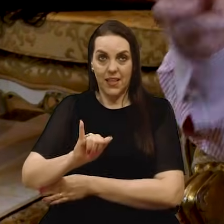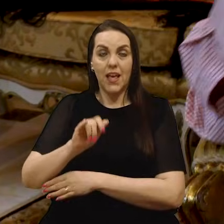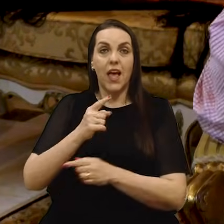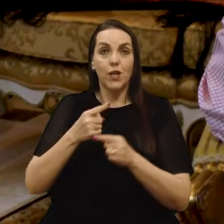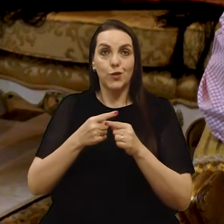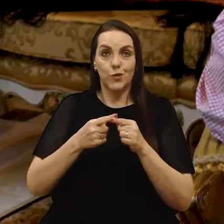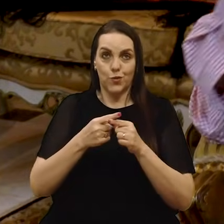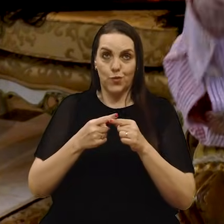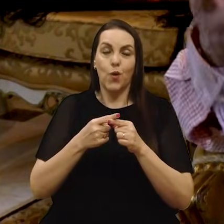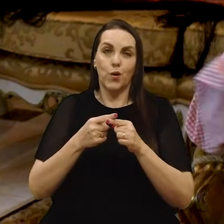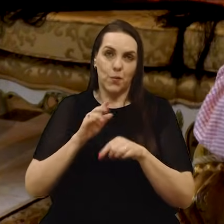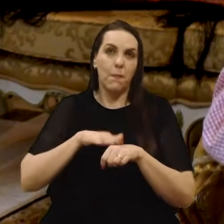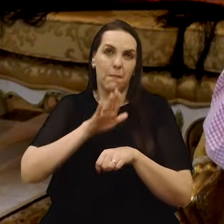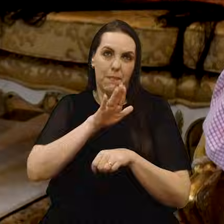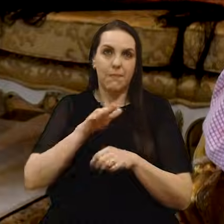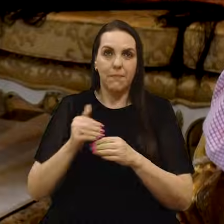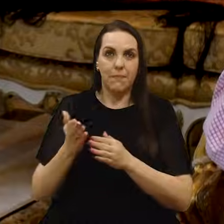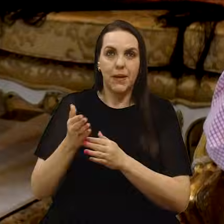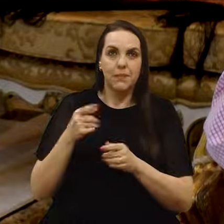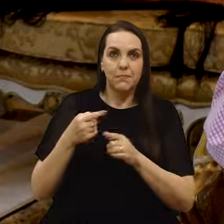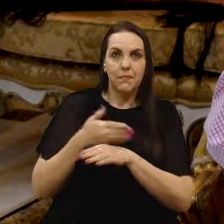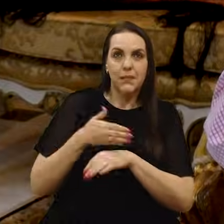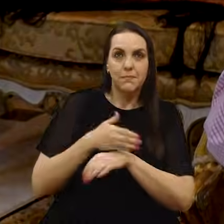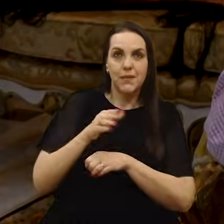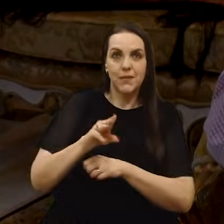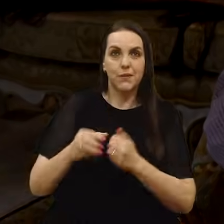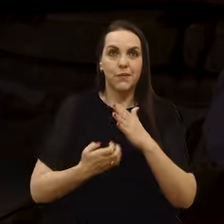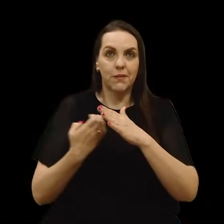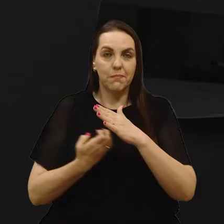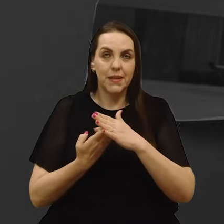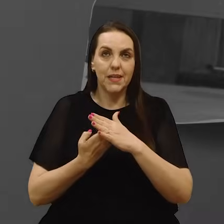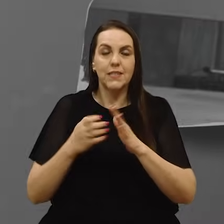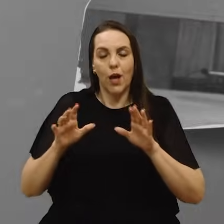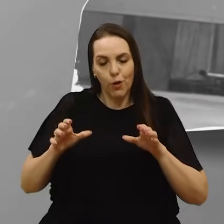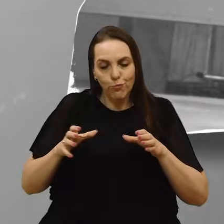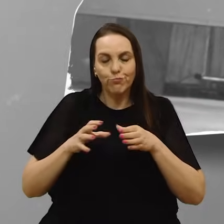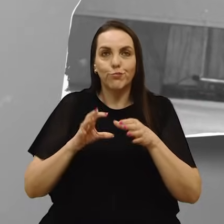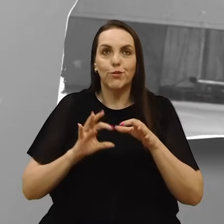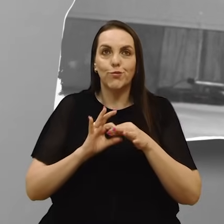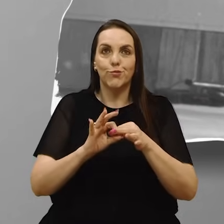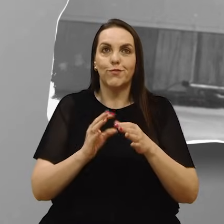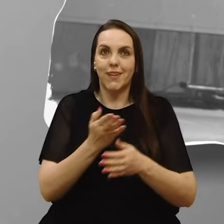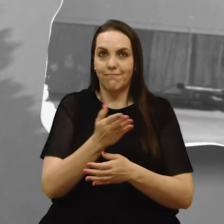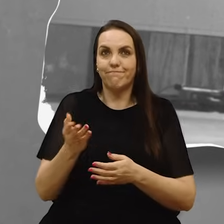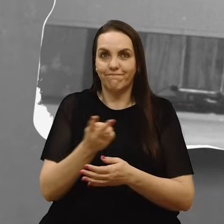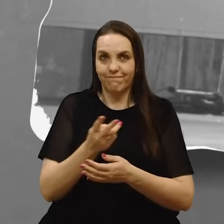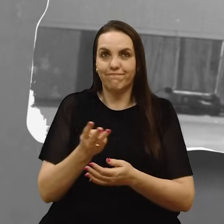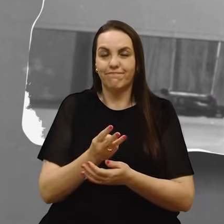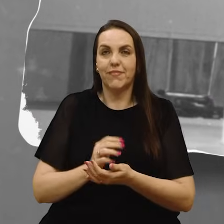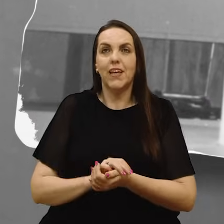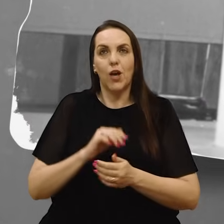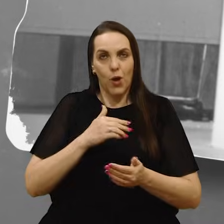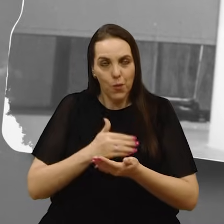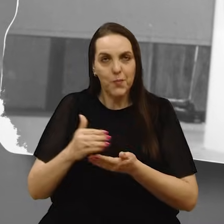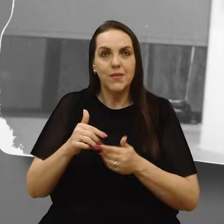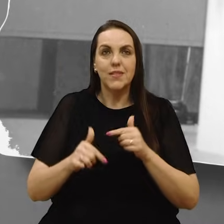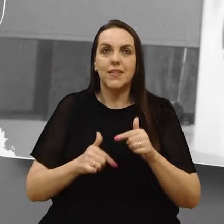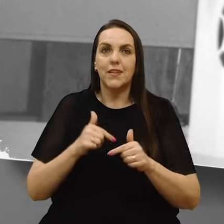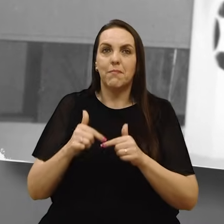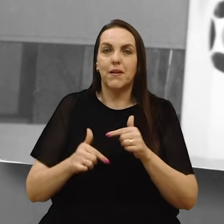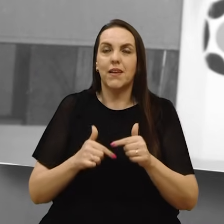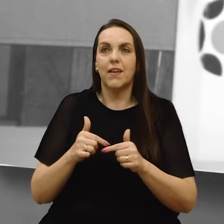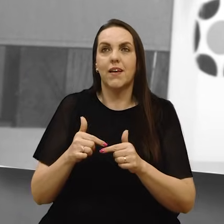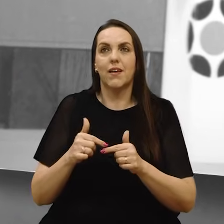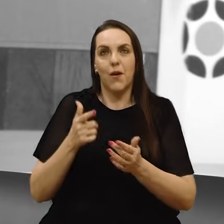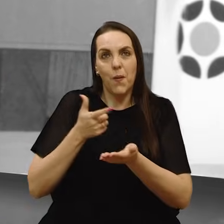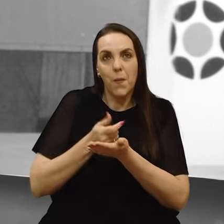Bellini, que era o sócio majoritário desde a época, e aí eu me juntei a eles e comecei